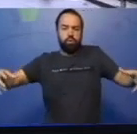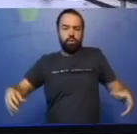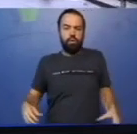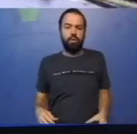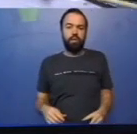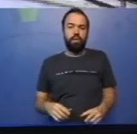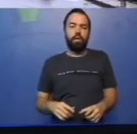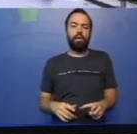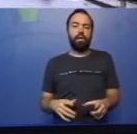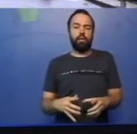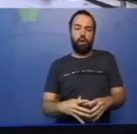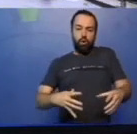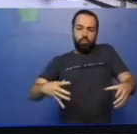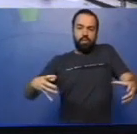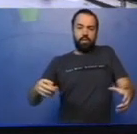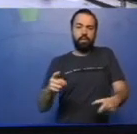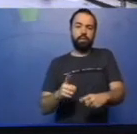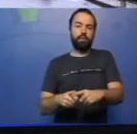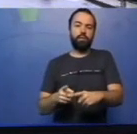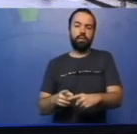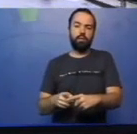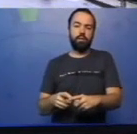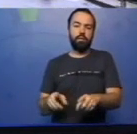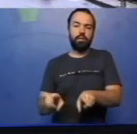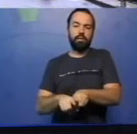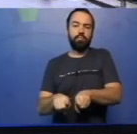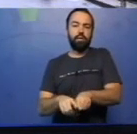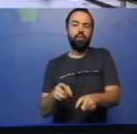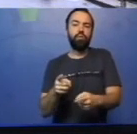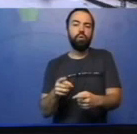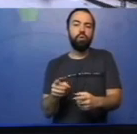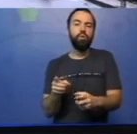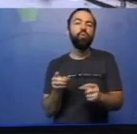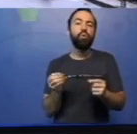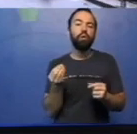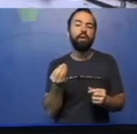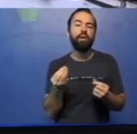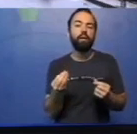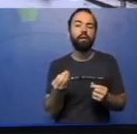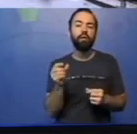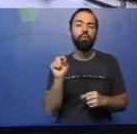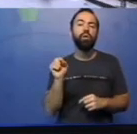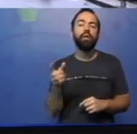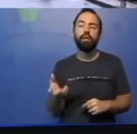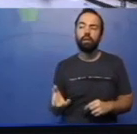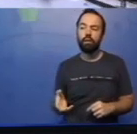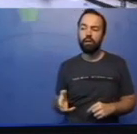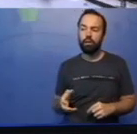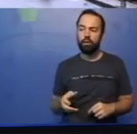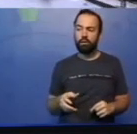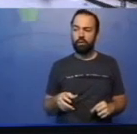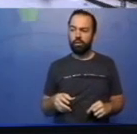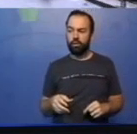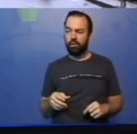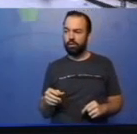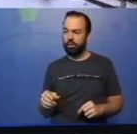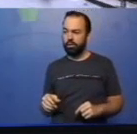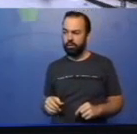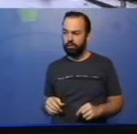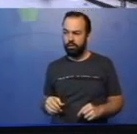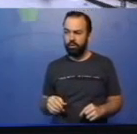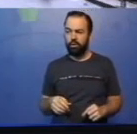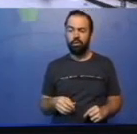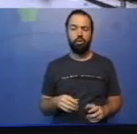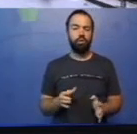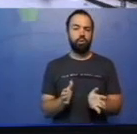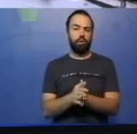miséria, e a falta de recursos econômicos também para o investimento em técnicas